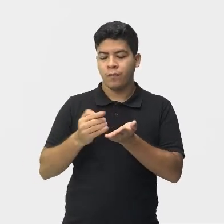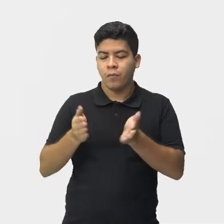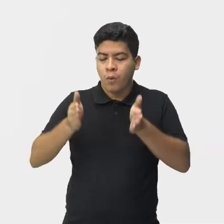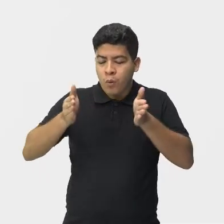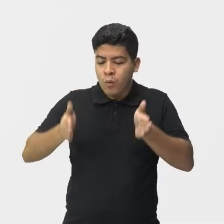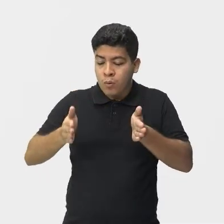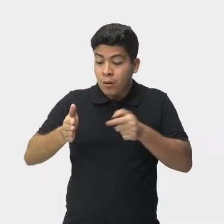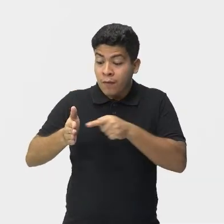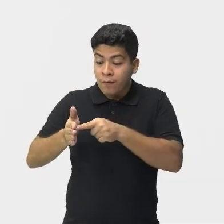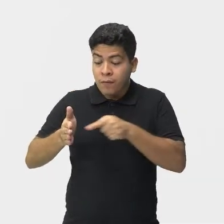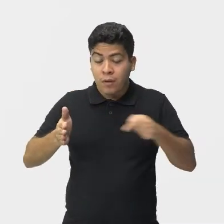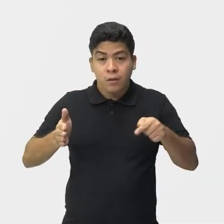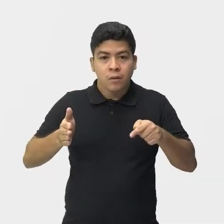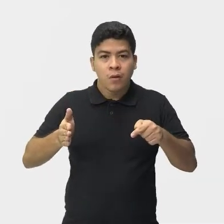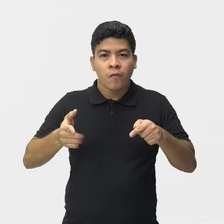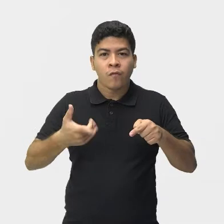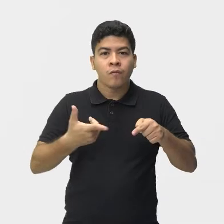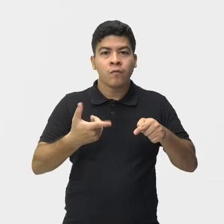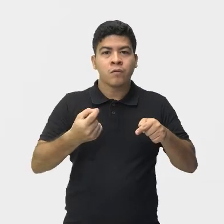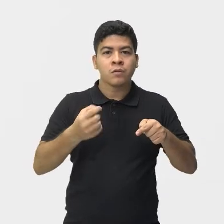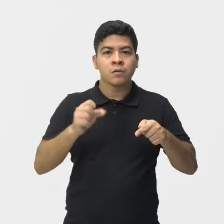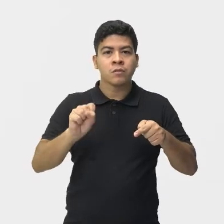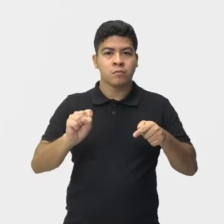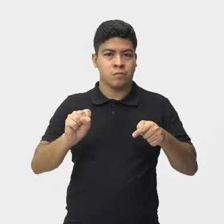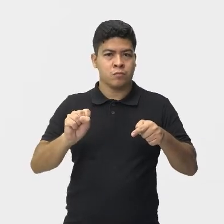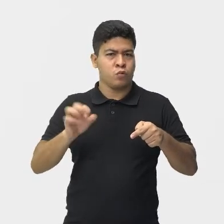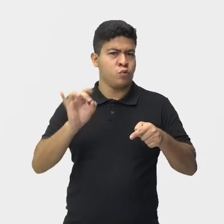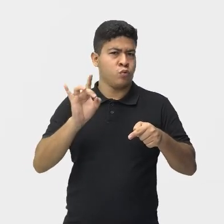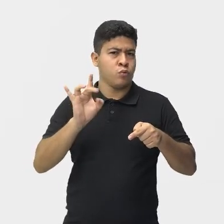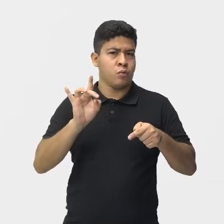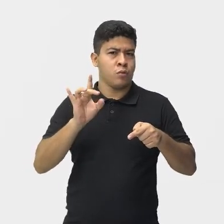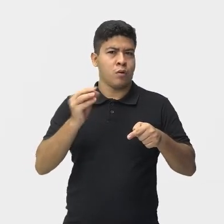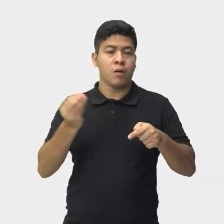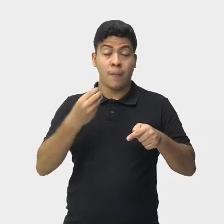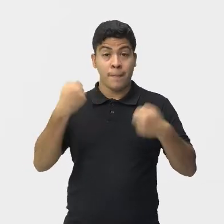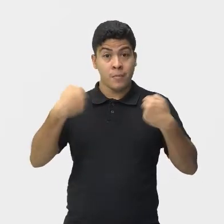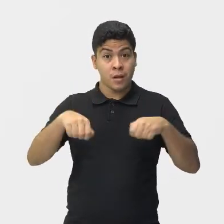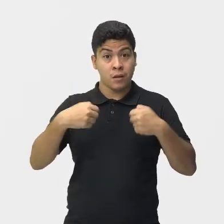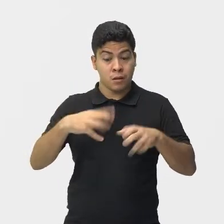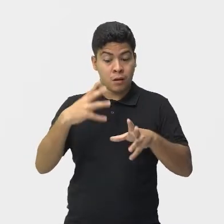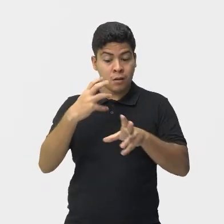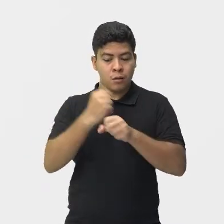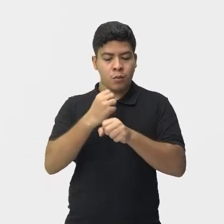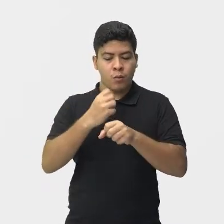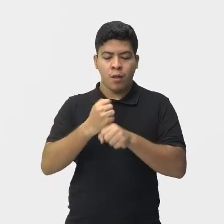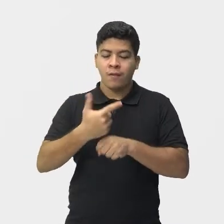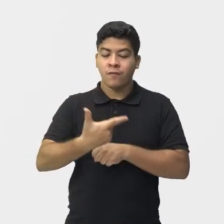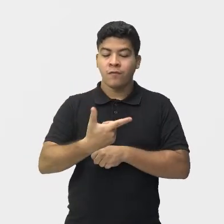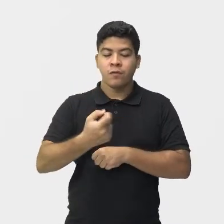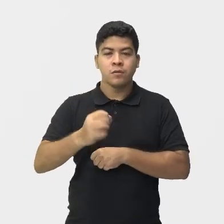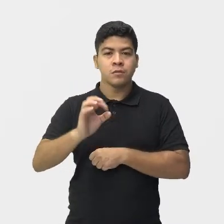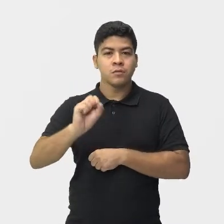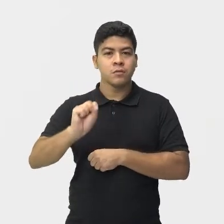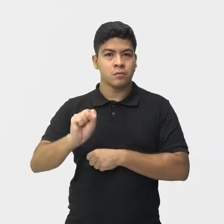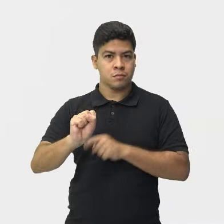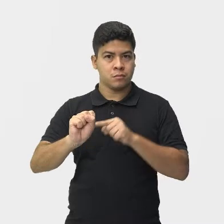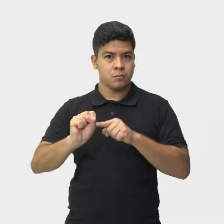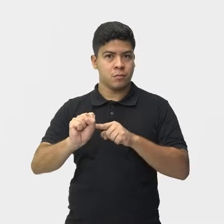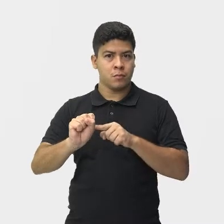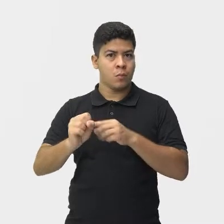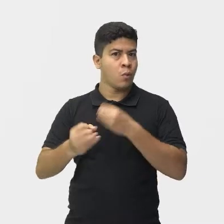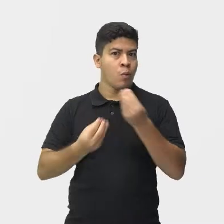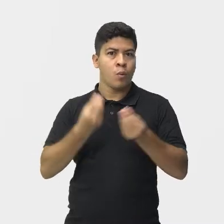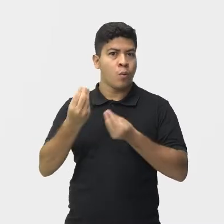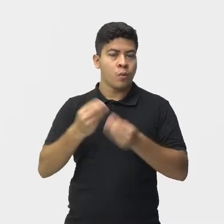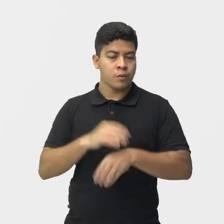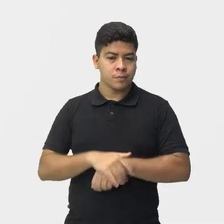eu tenho que calcular o valor da aceleração até 20 segundos. Então eu vou utilizar esse